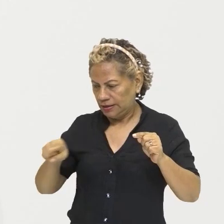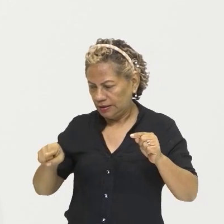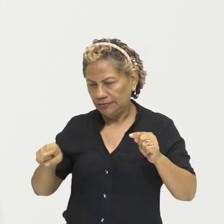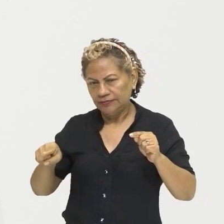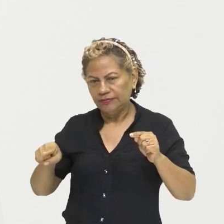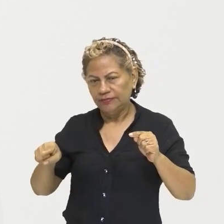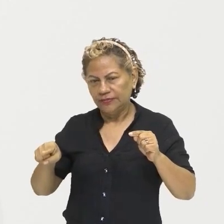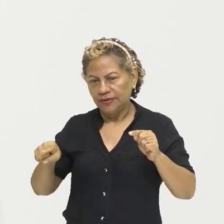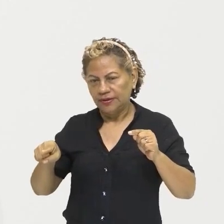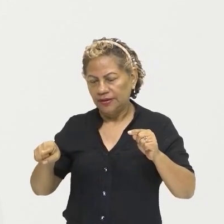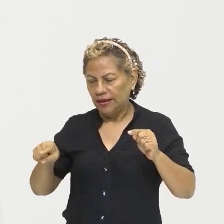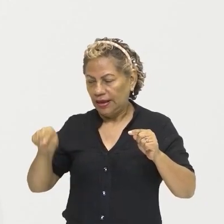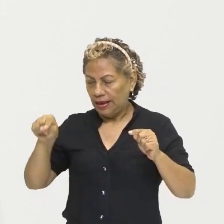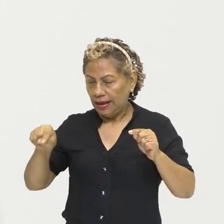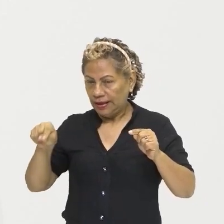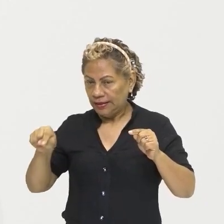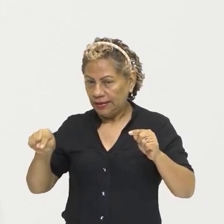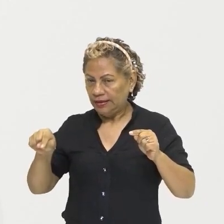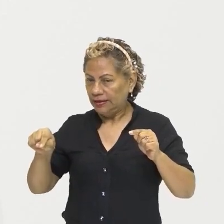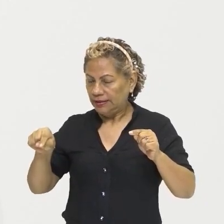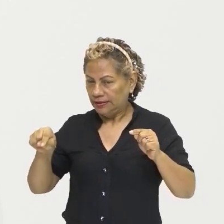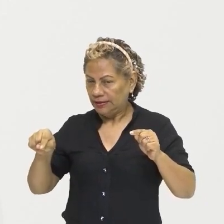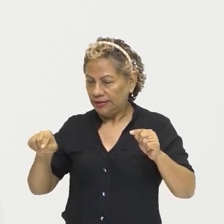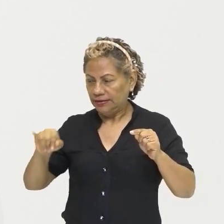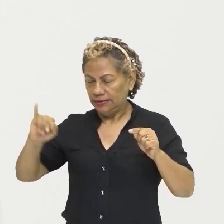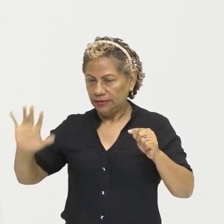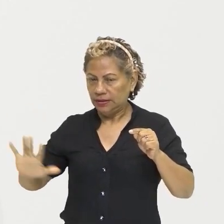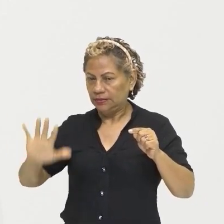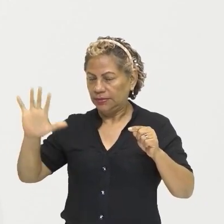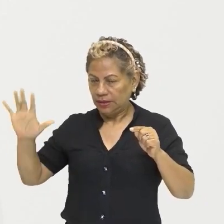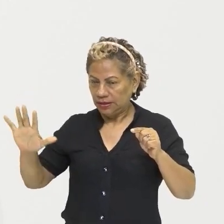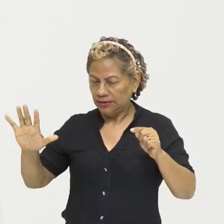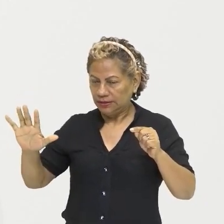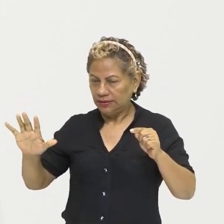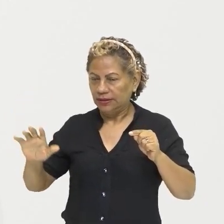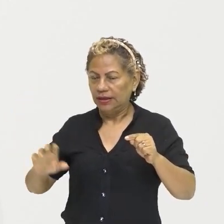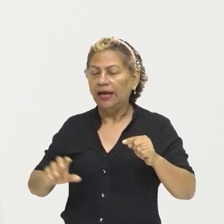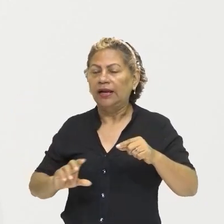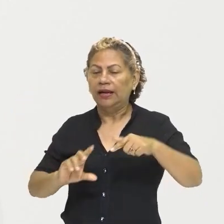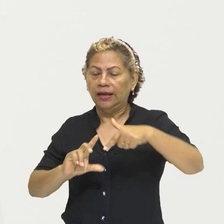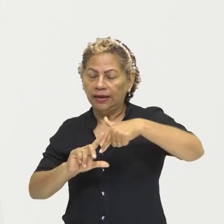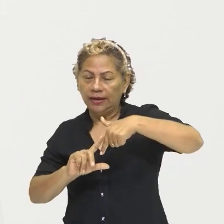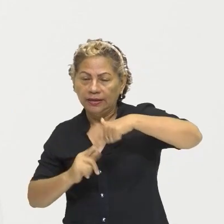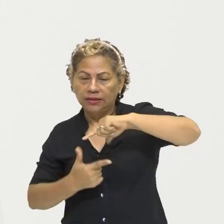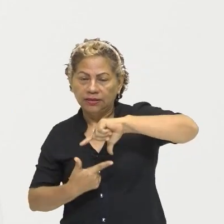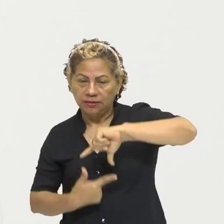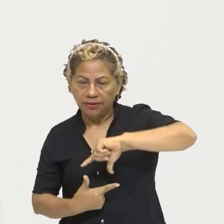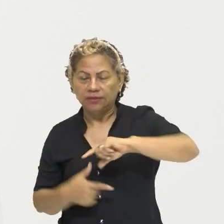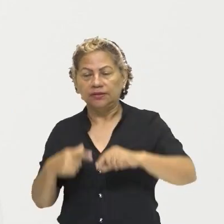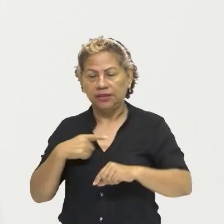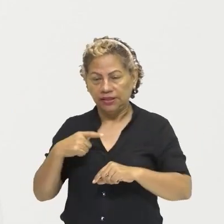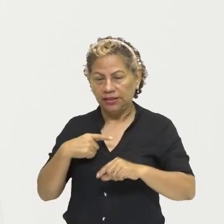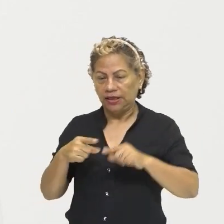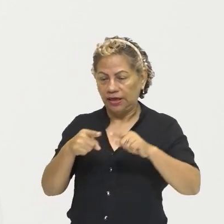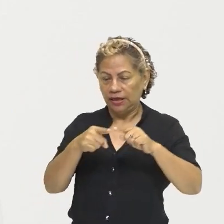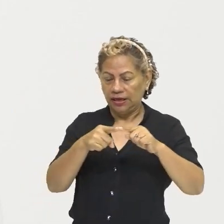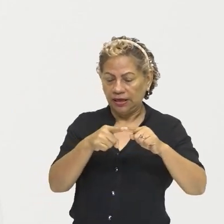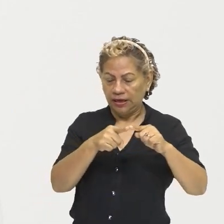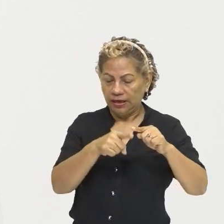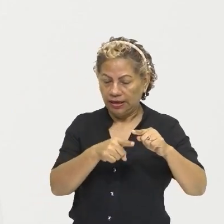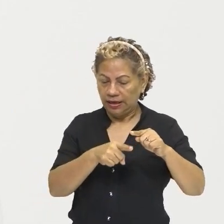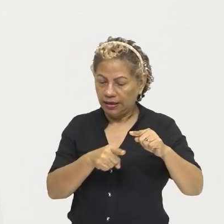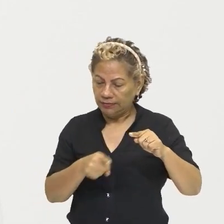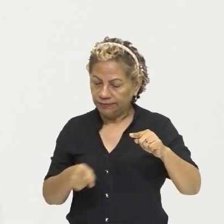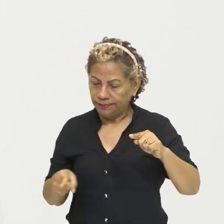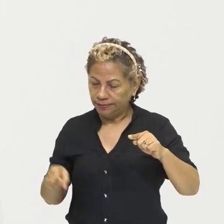uma elipse, que é uma figura geométrica que é circular, não é uma